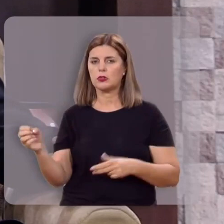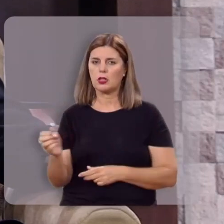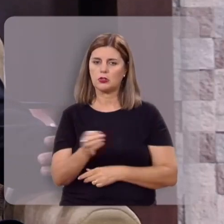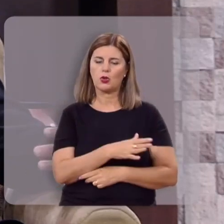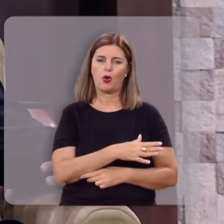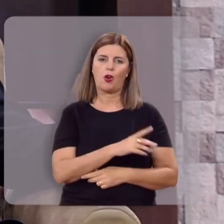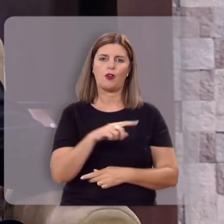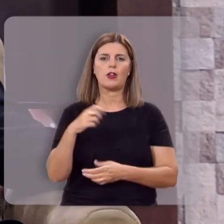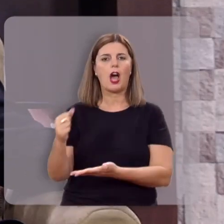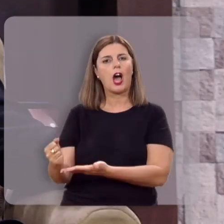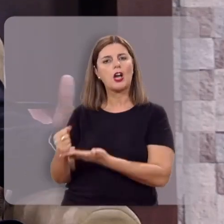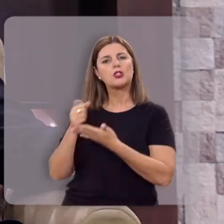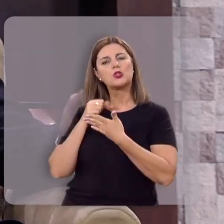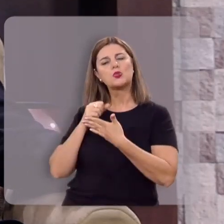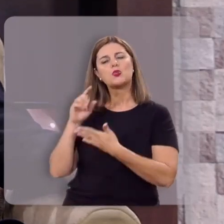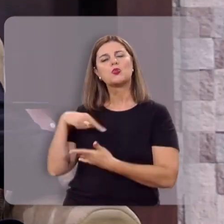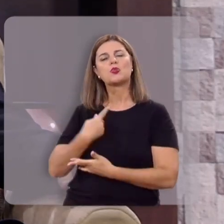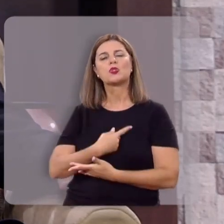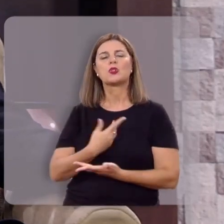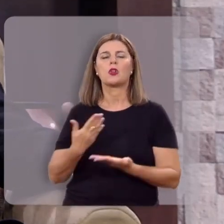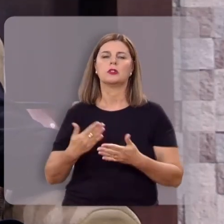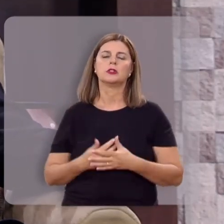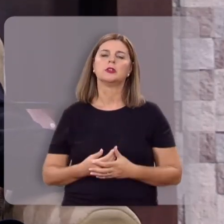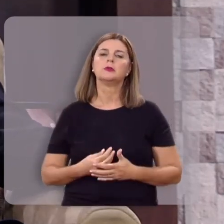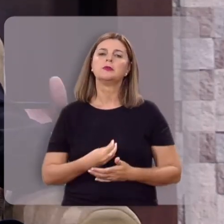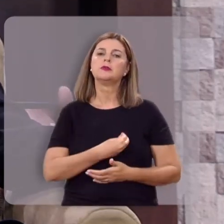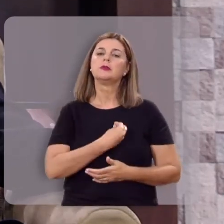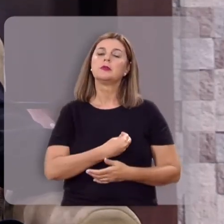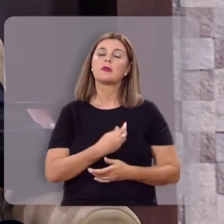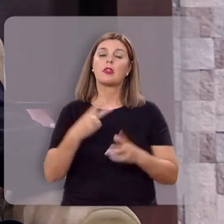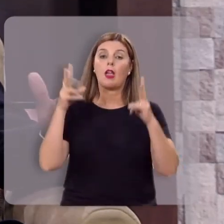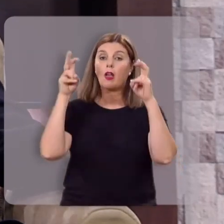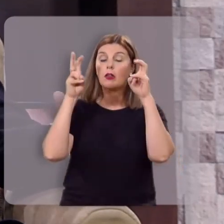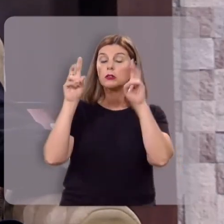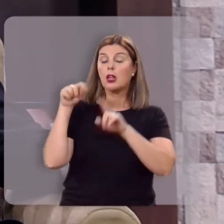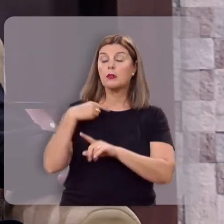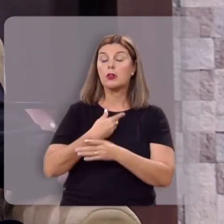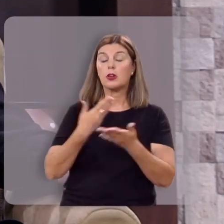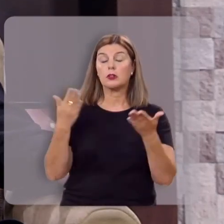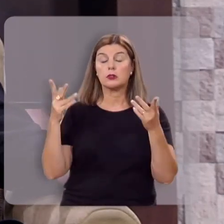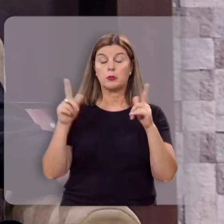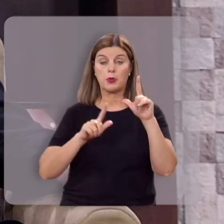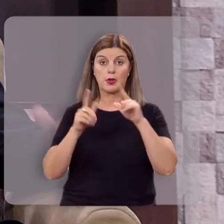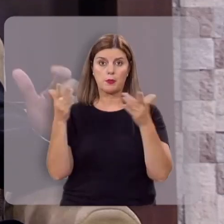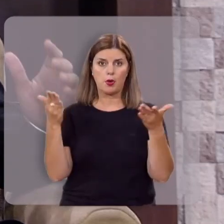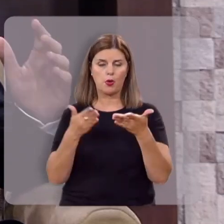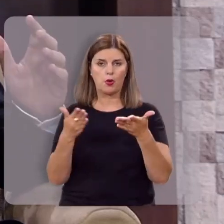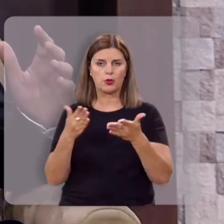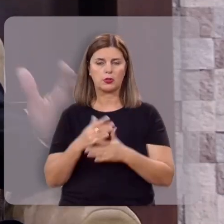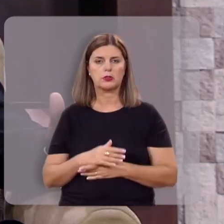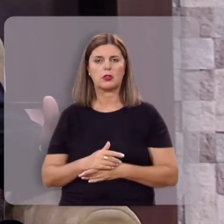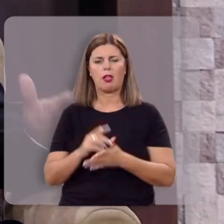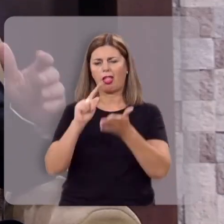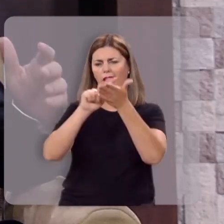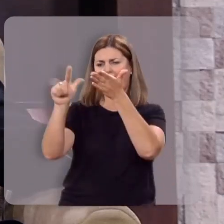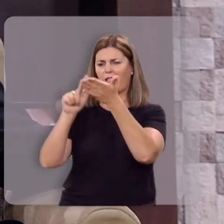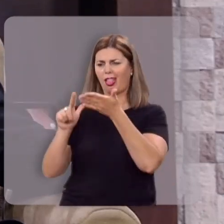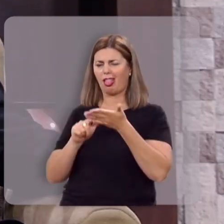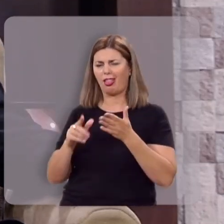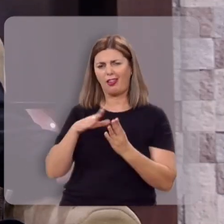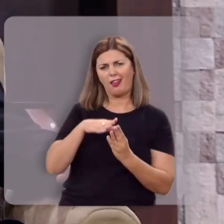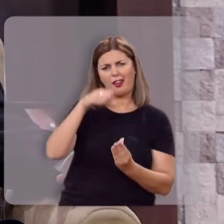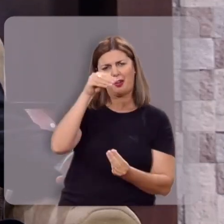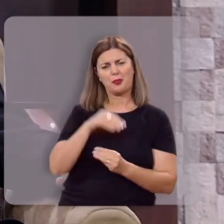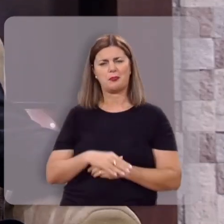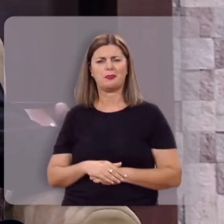coisas, nos auxilie nessa direção. Essa é a temática do nosso programa de hoje, uma faxina da